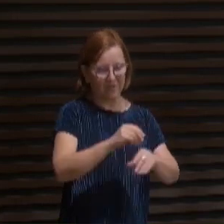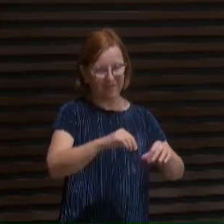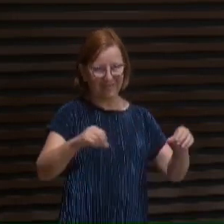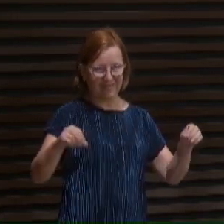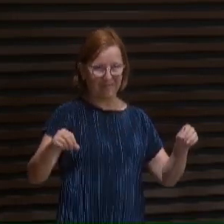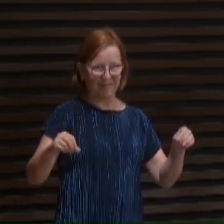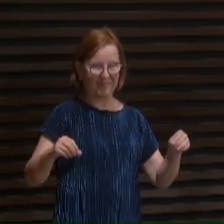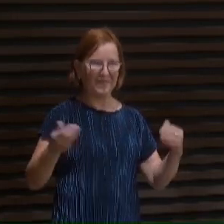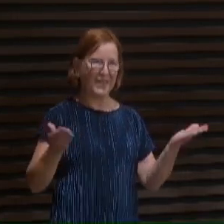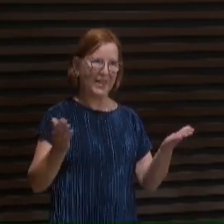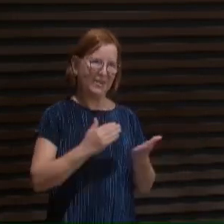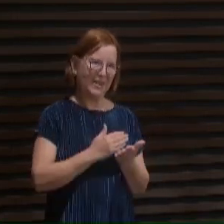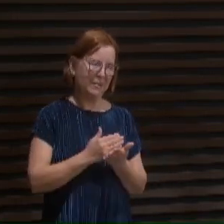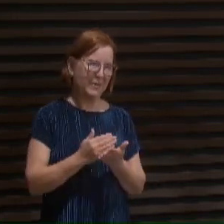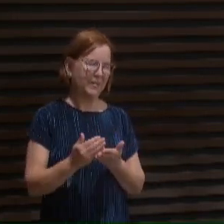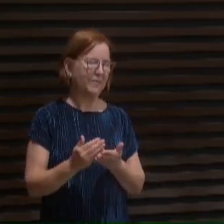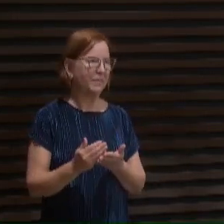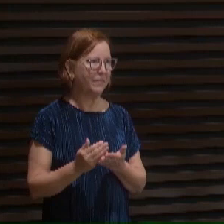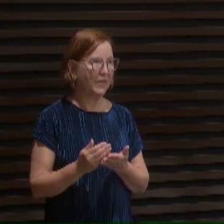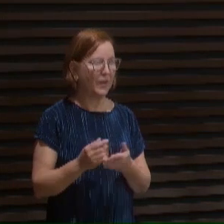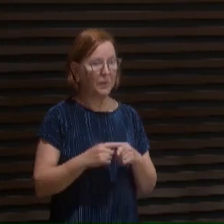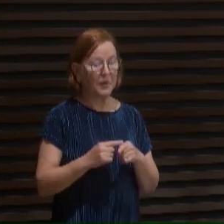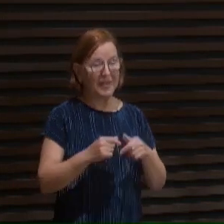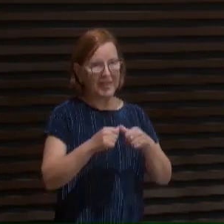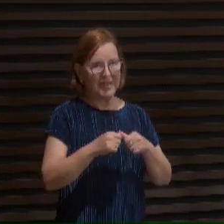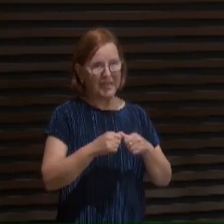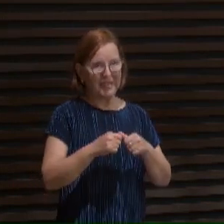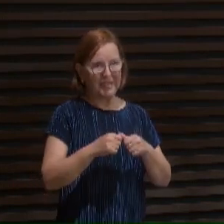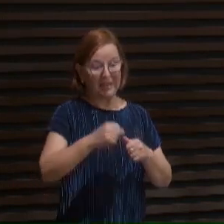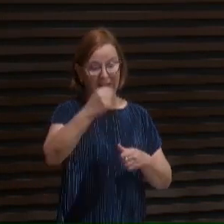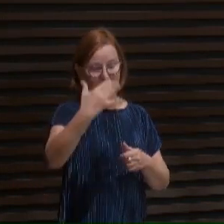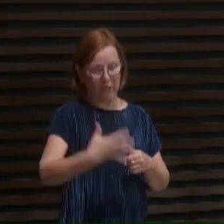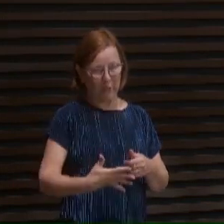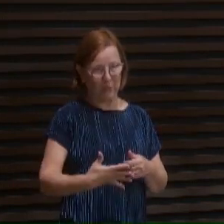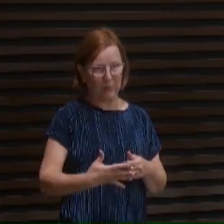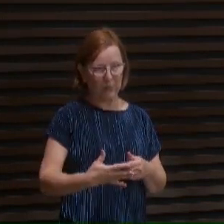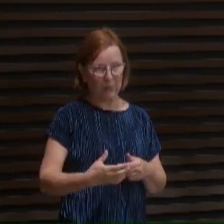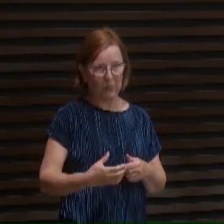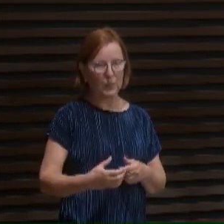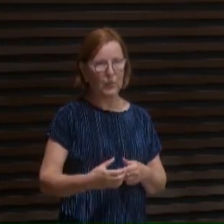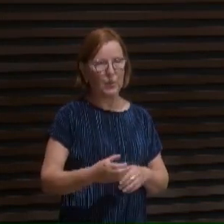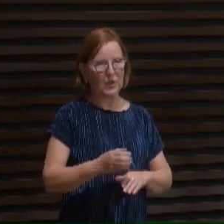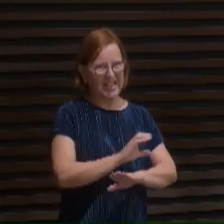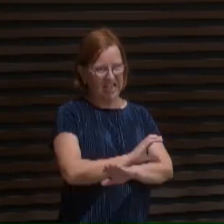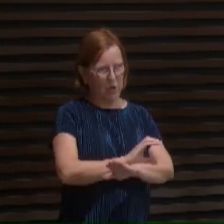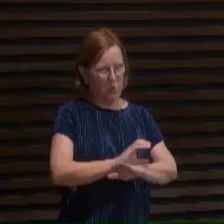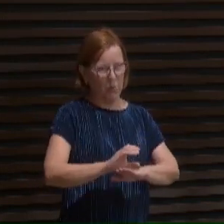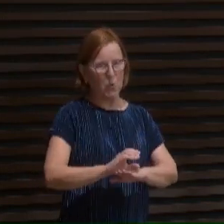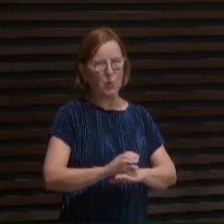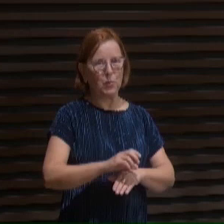a gente vai começar, porque esse assunto é sobre a cultura da serpente. Ele foi tirado. A cultura da serpente